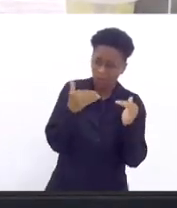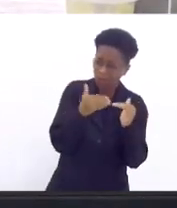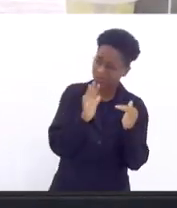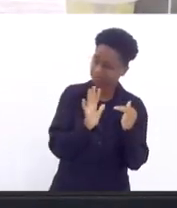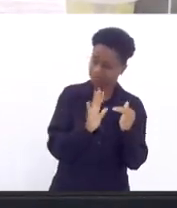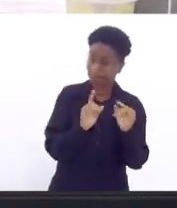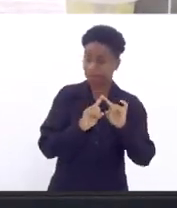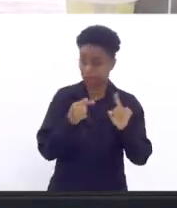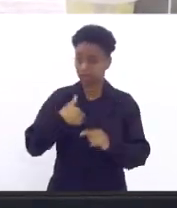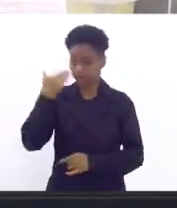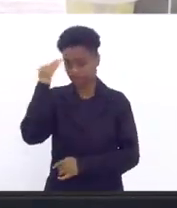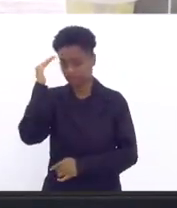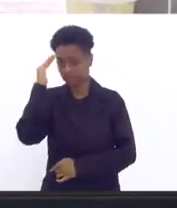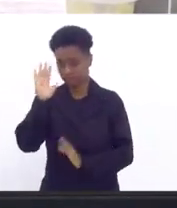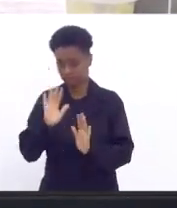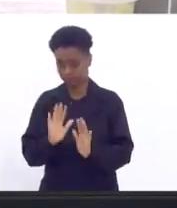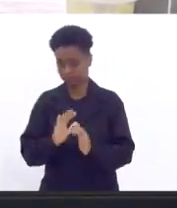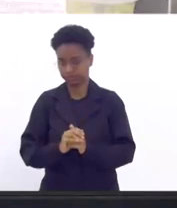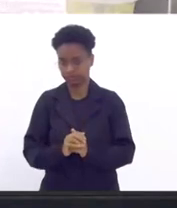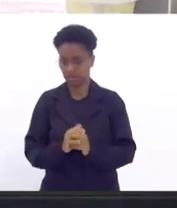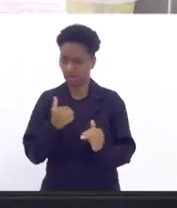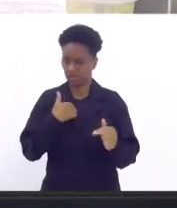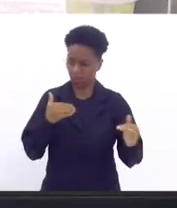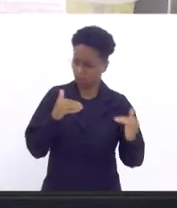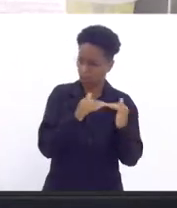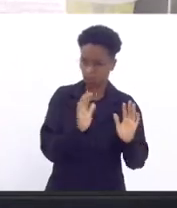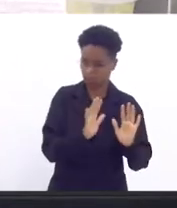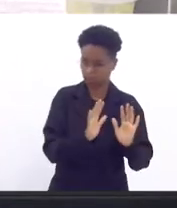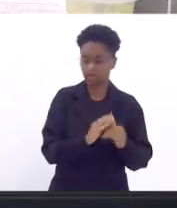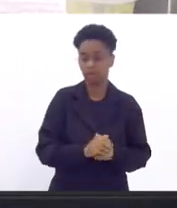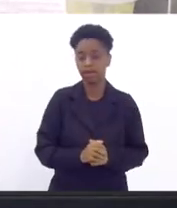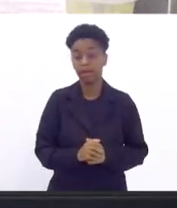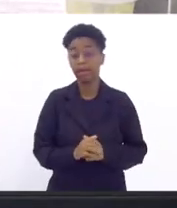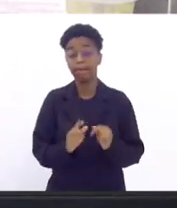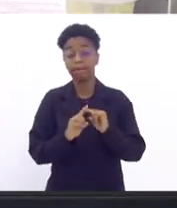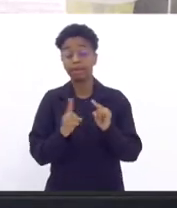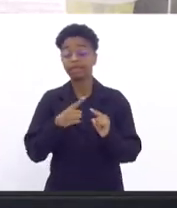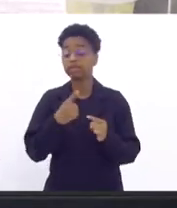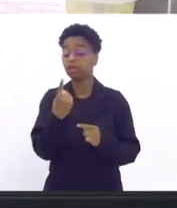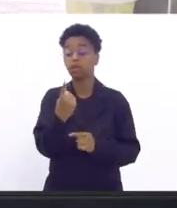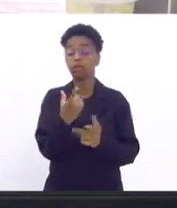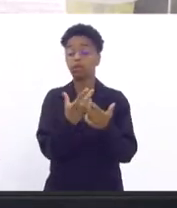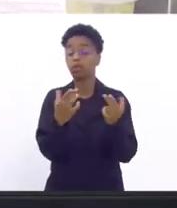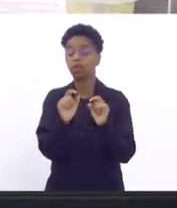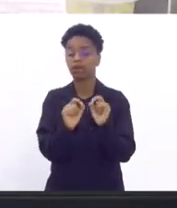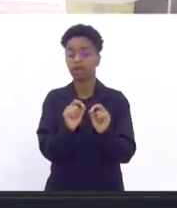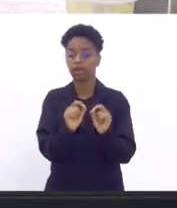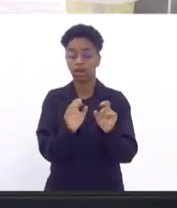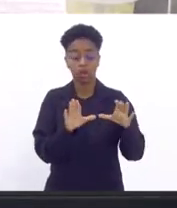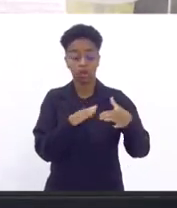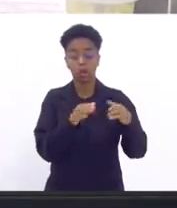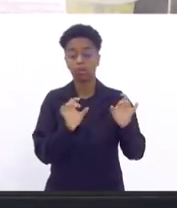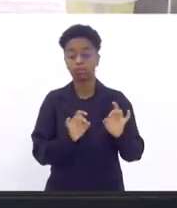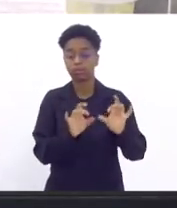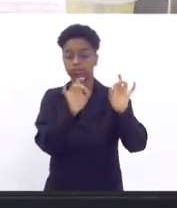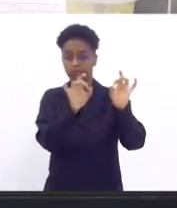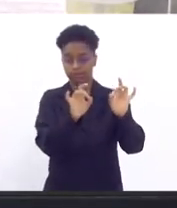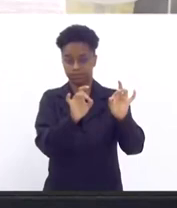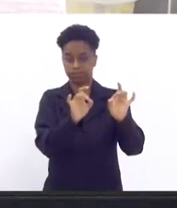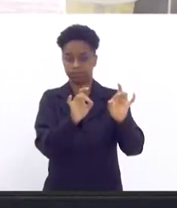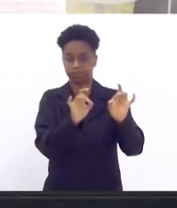mas compreendi não necessariamente concordei uma por exemplo tem uma questão que são as comissões especiais